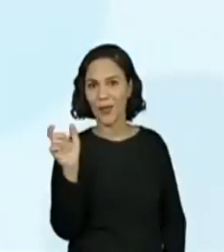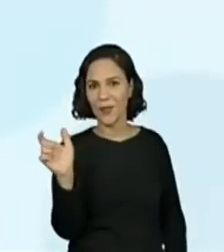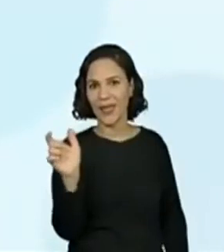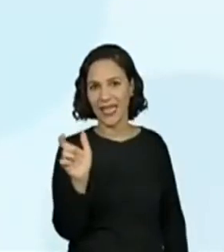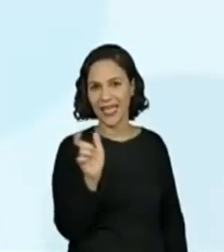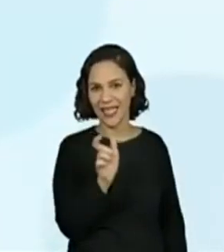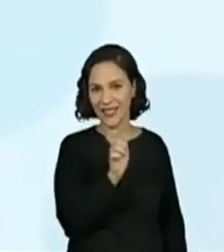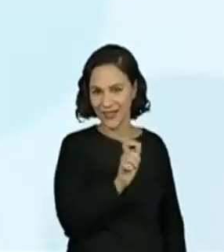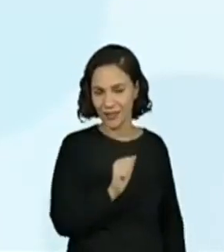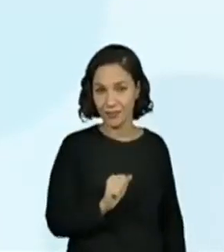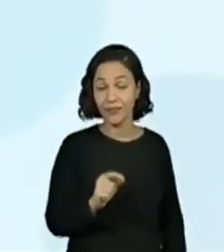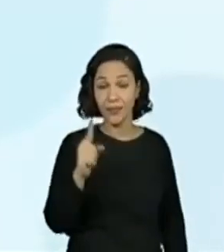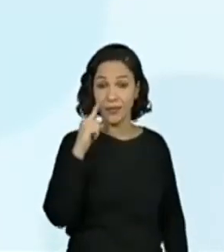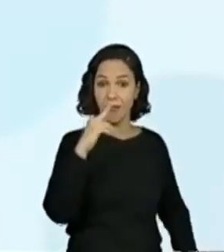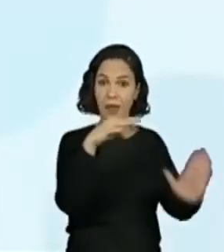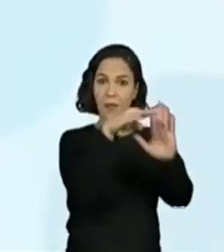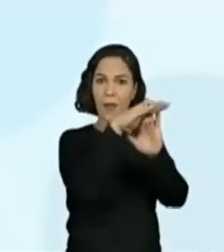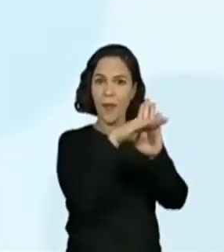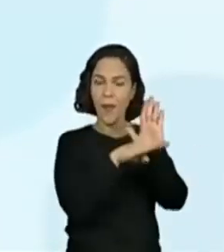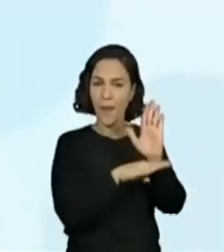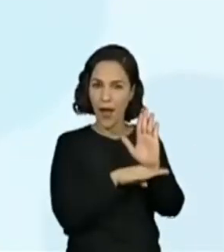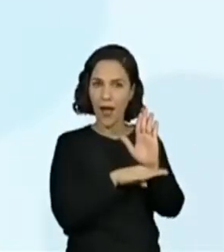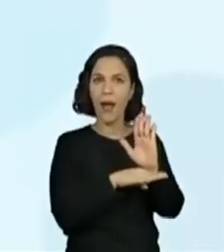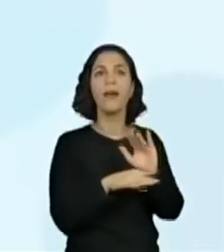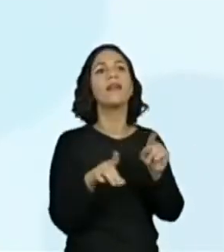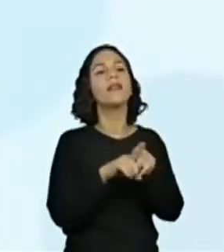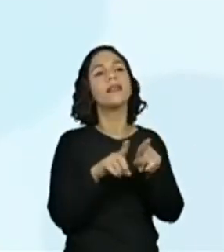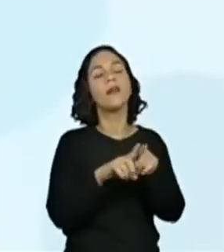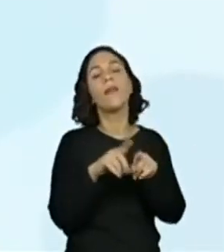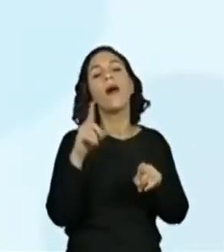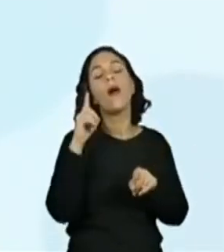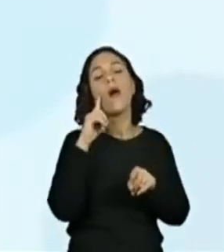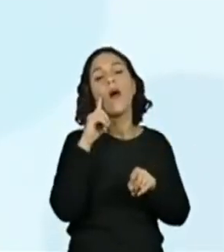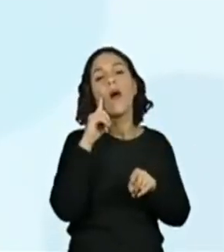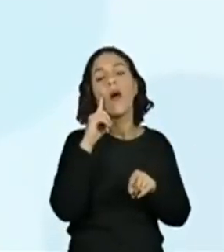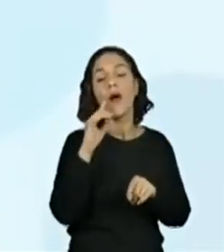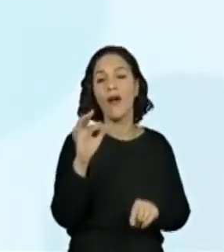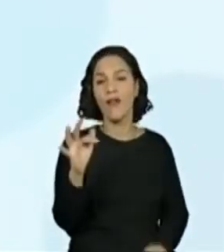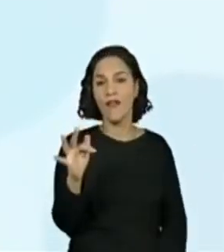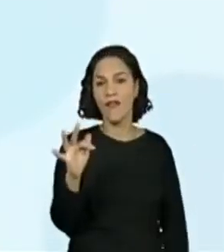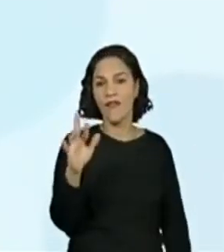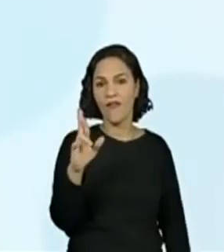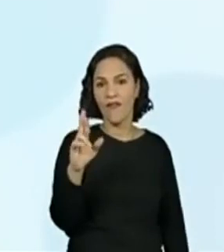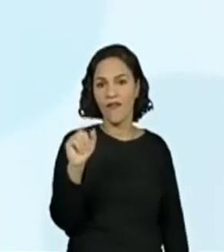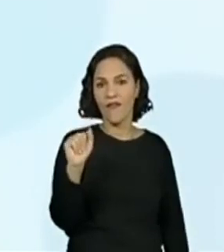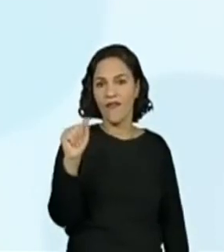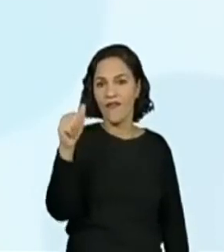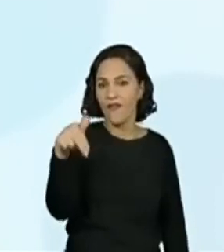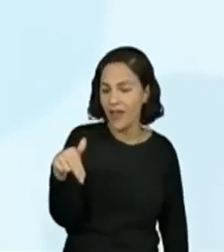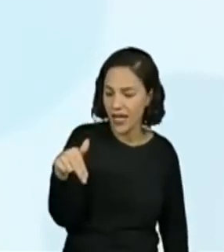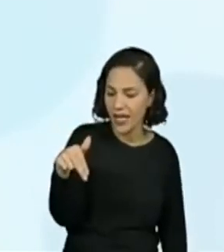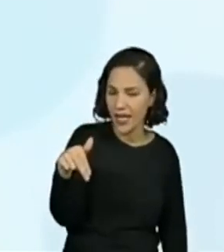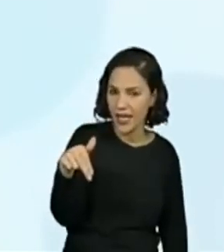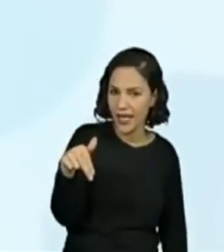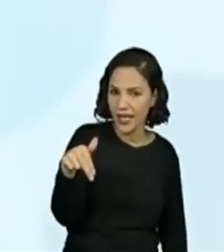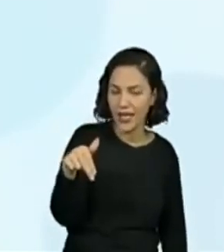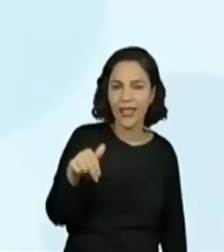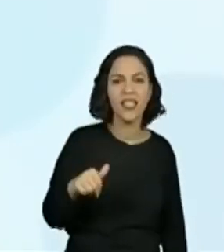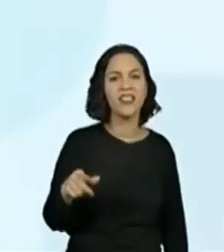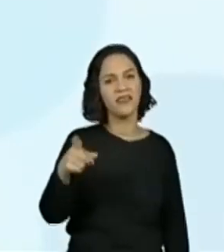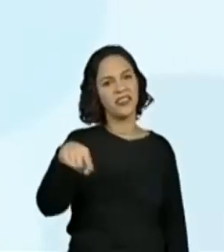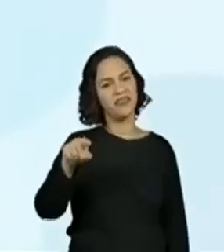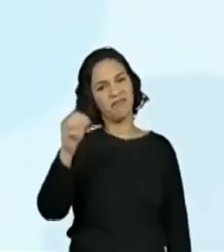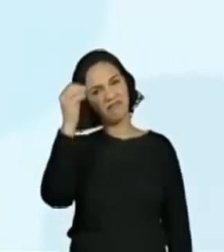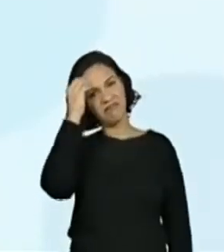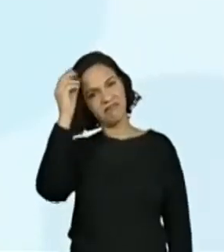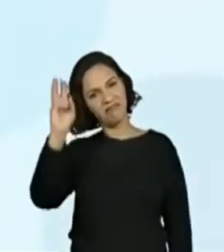se a gente olhar na lista, né, tem quatro letras, né, para formar o frango. Fran. Ótimo. Professora Vivi, eles estão muito